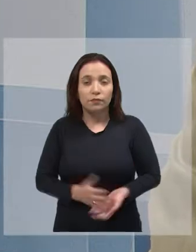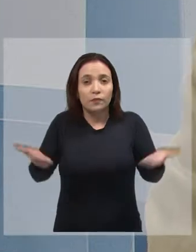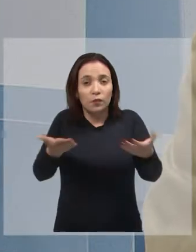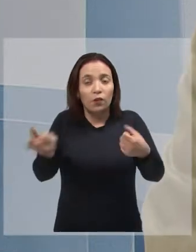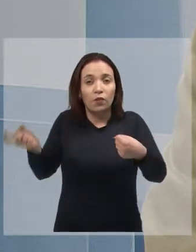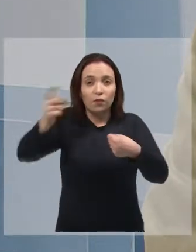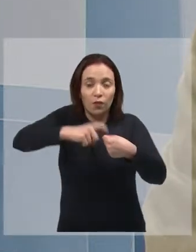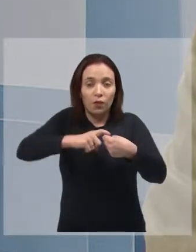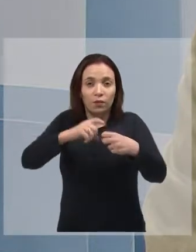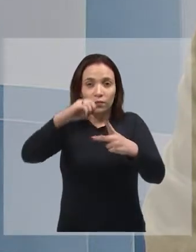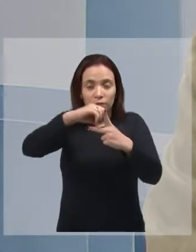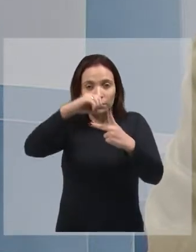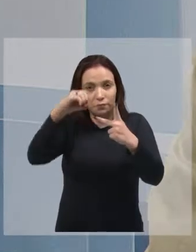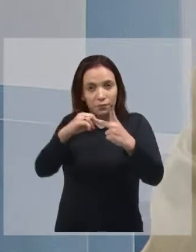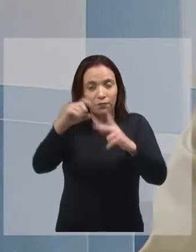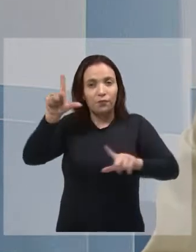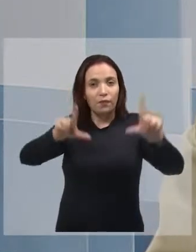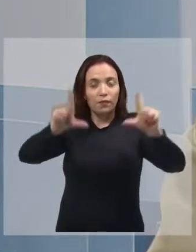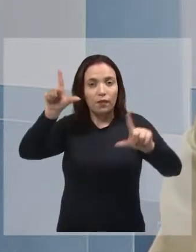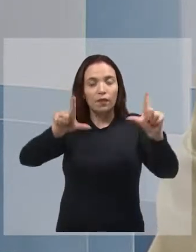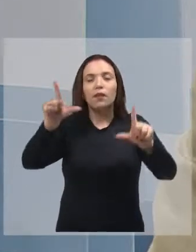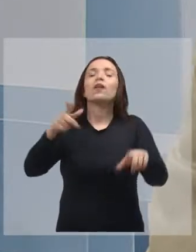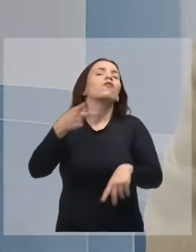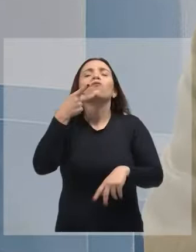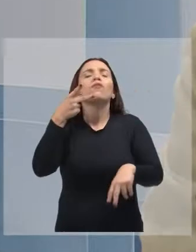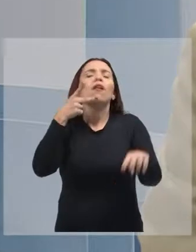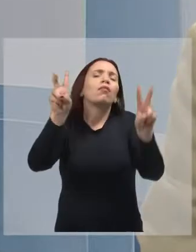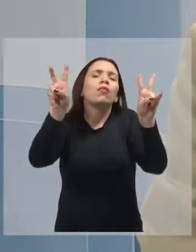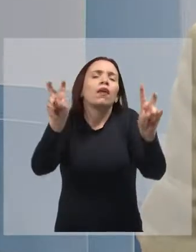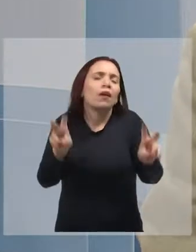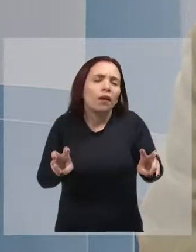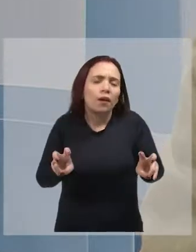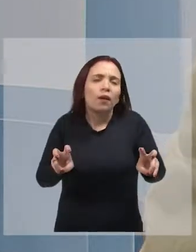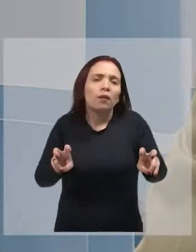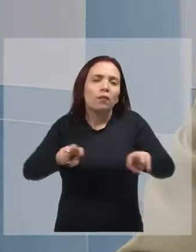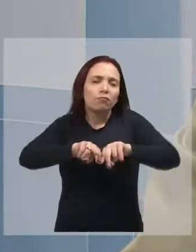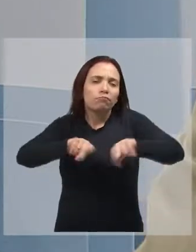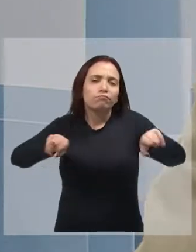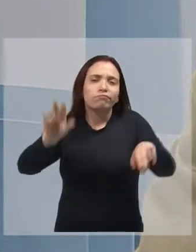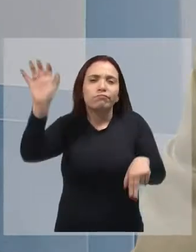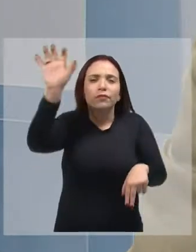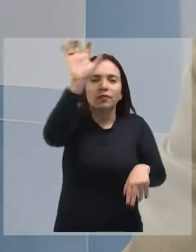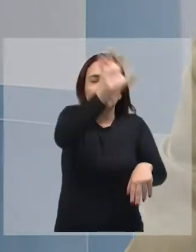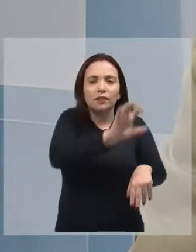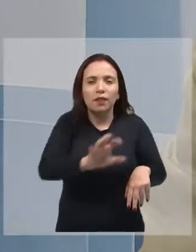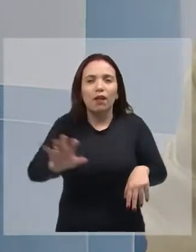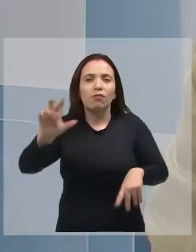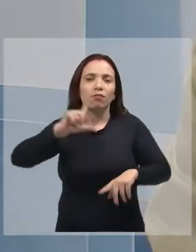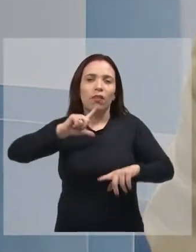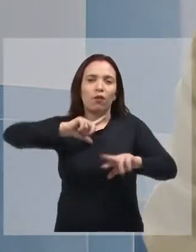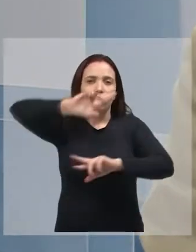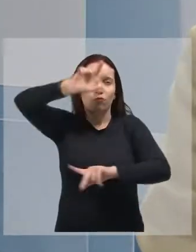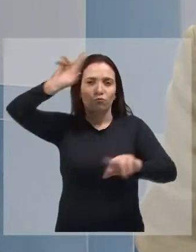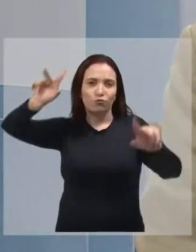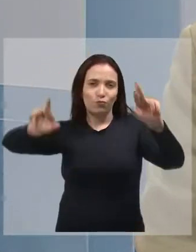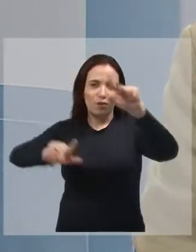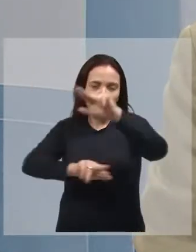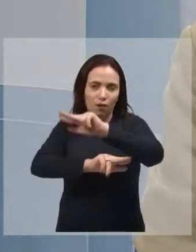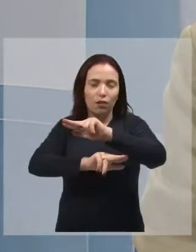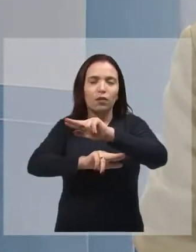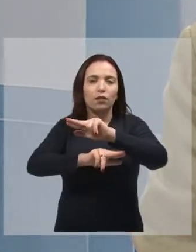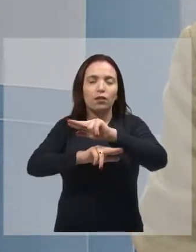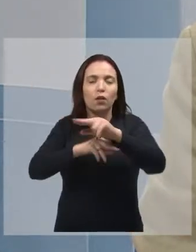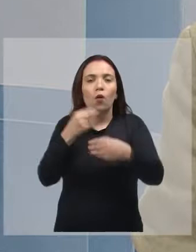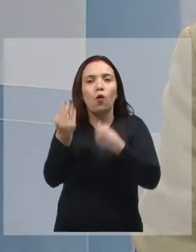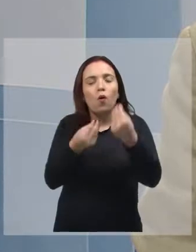De volta com Pela Ordem, falando aí das diferenças regionais, das desigualdades regionais, do